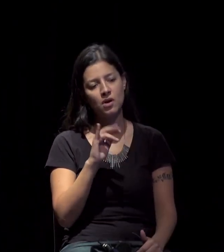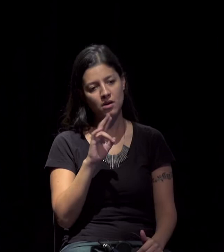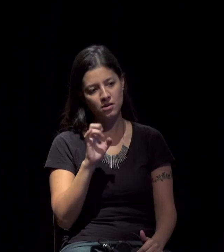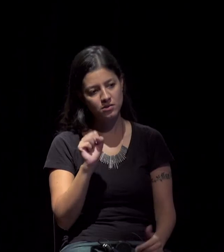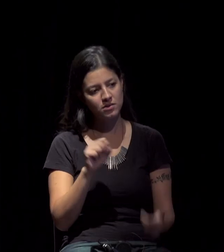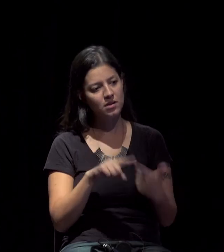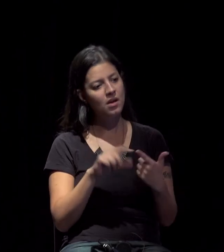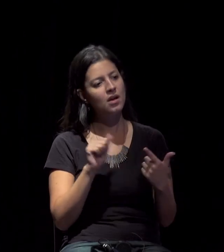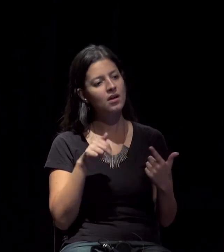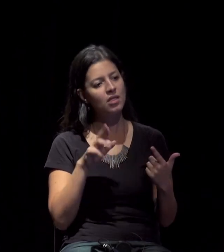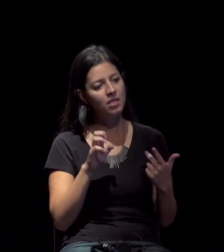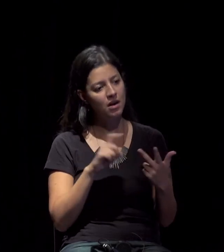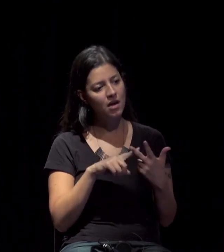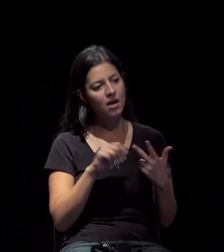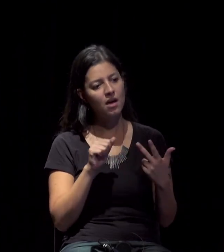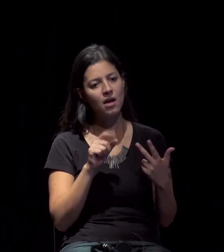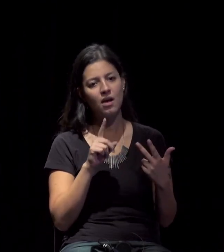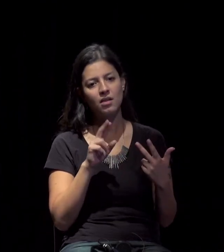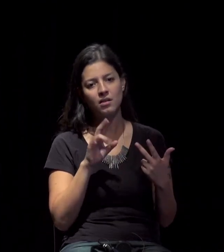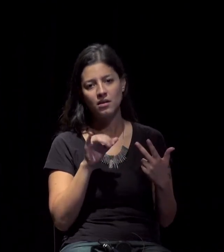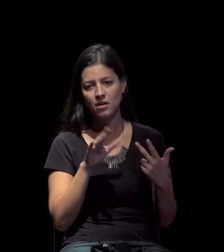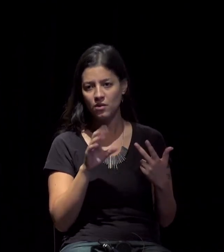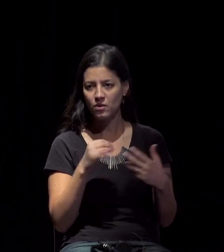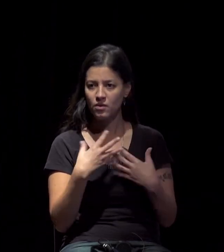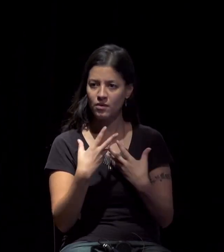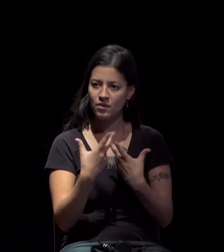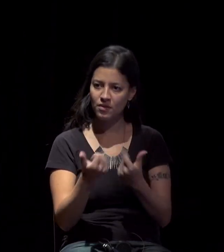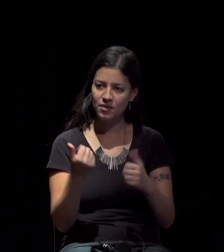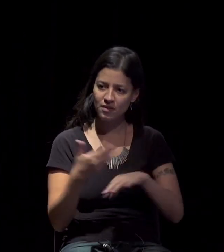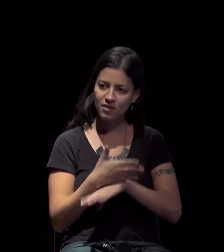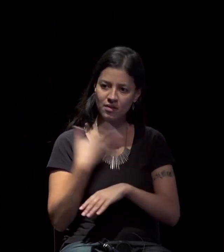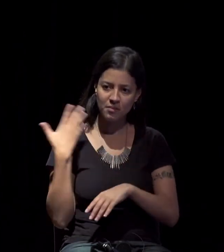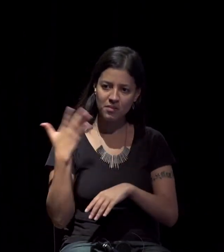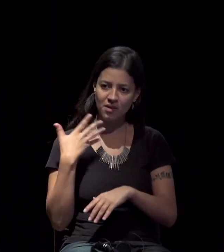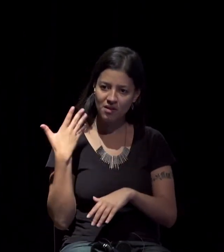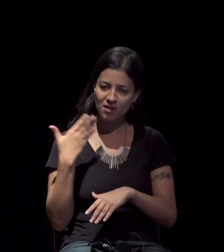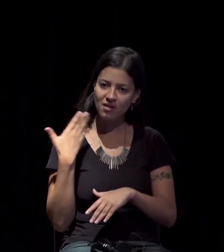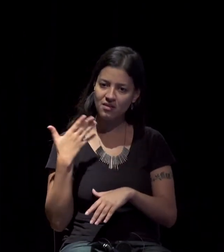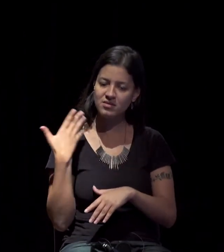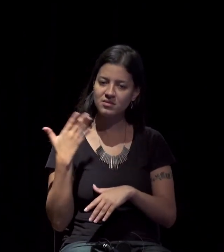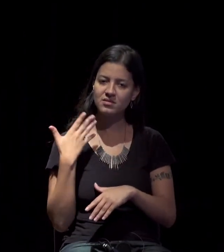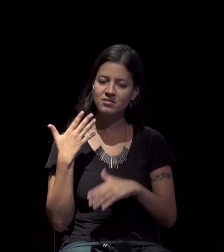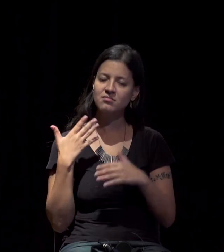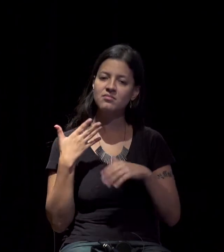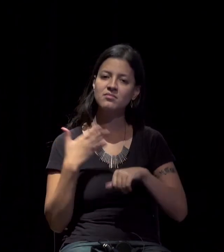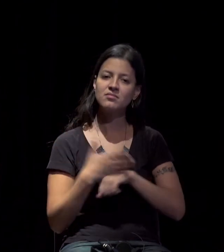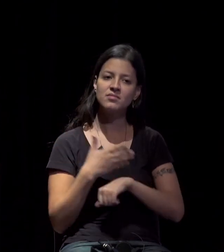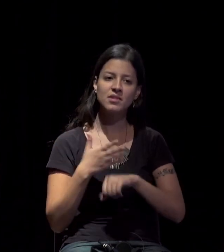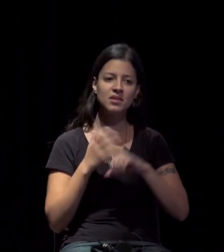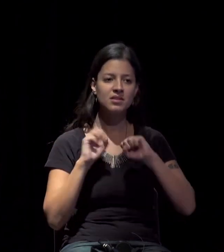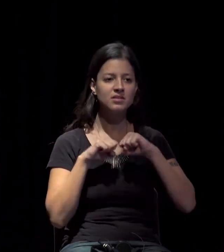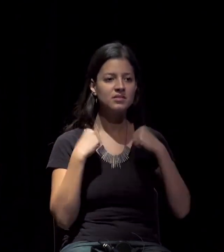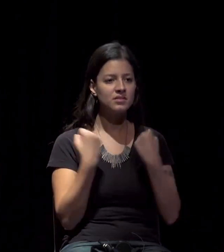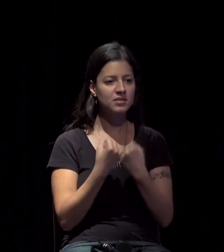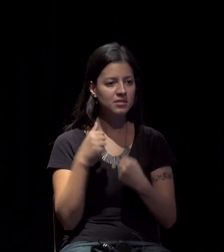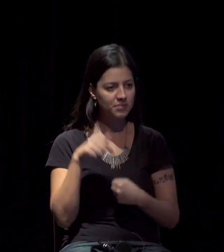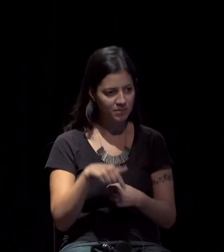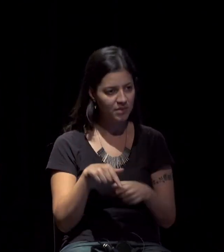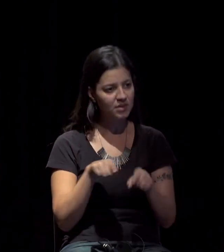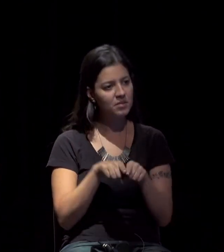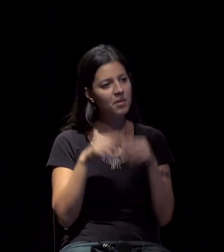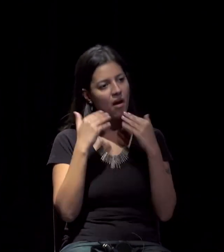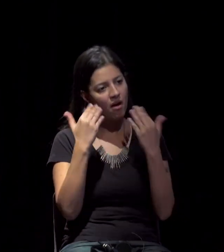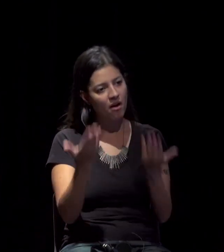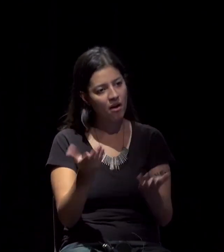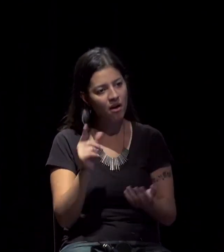ao Adriano Pedrosa, pela gentileza do convite para participar com vocês dessa sessão de seminários. Meus